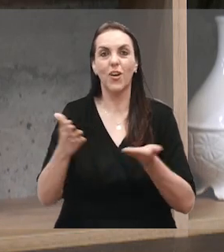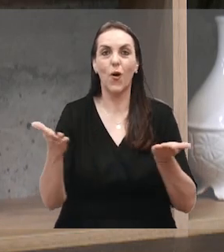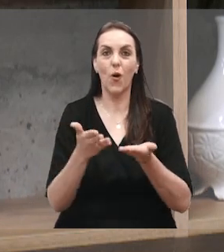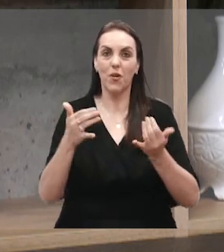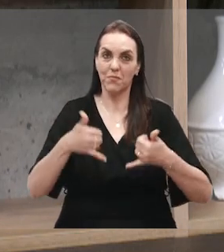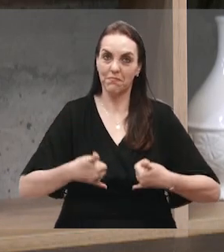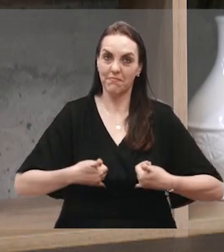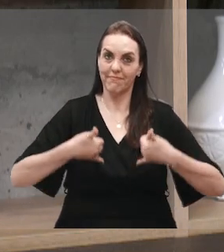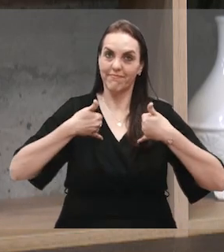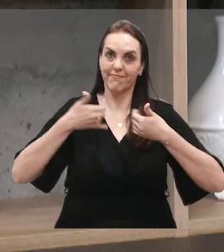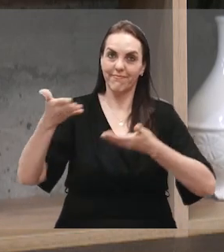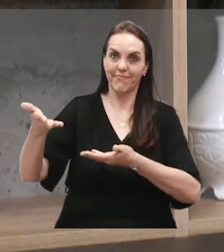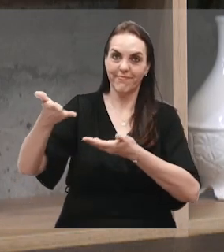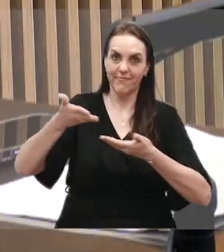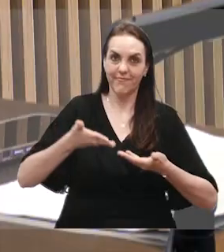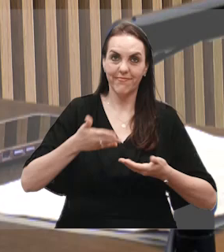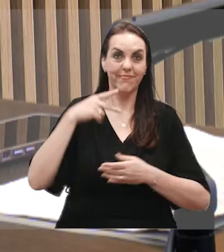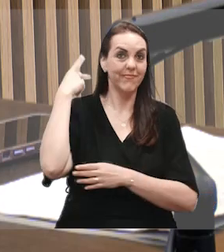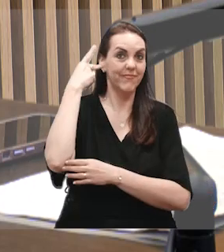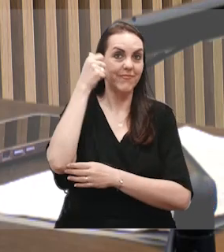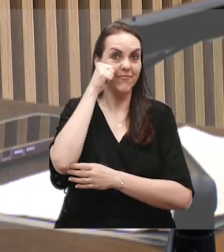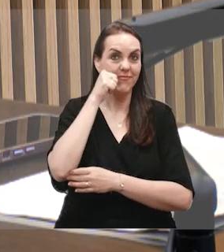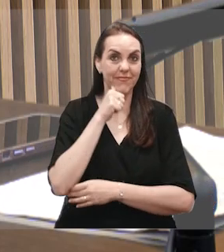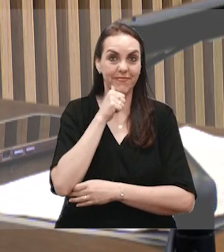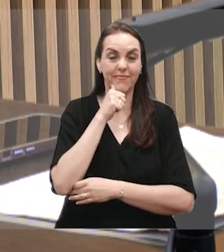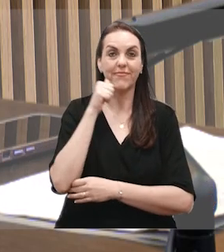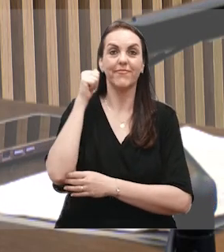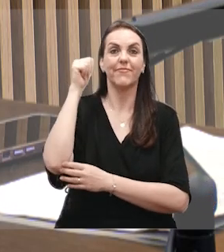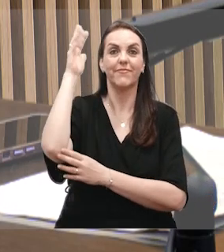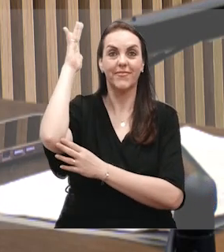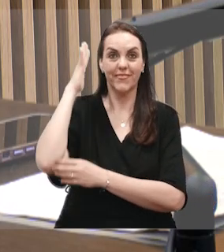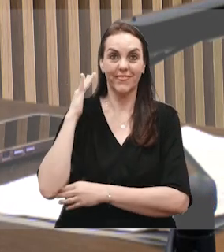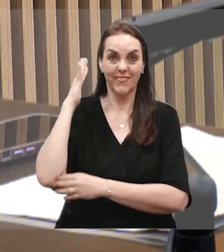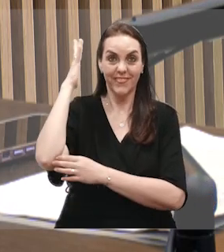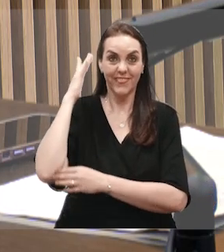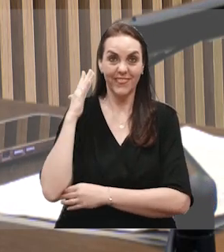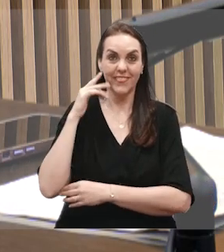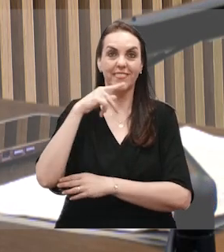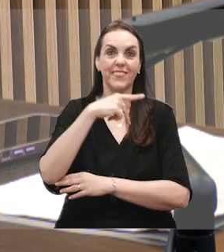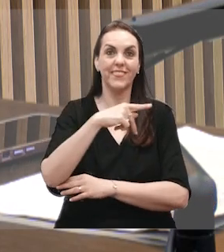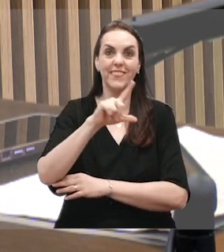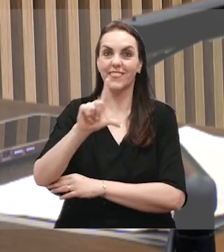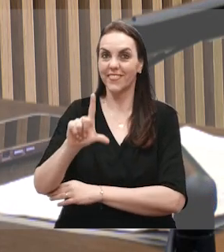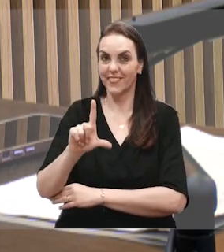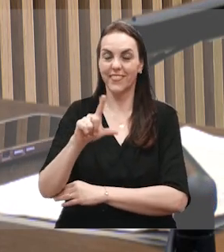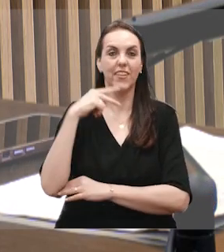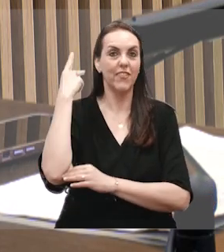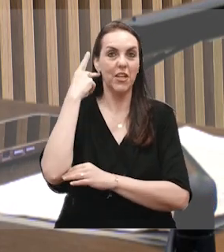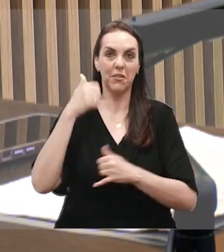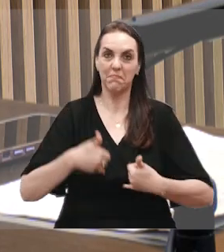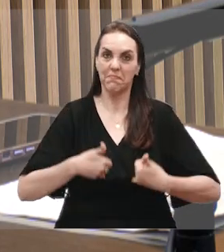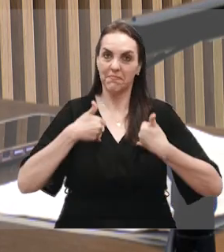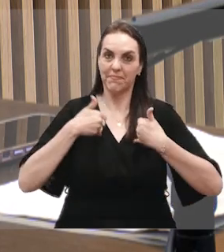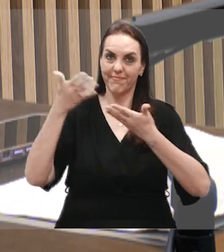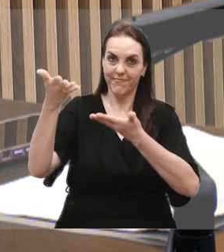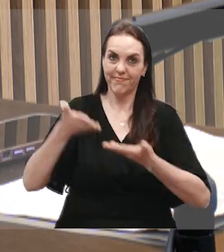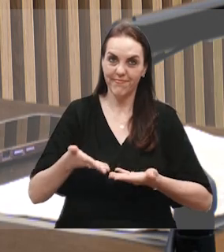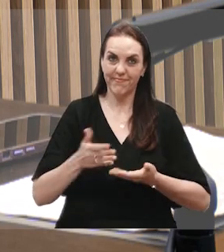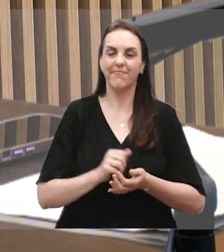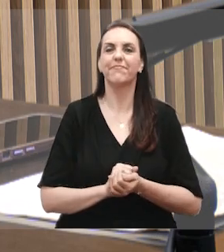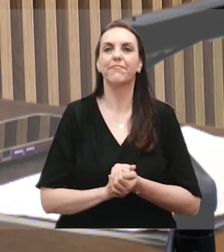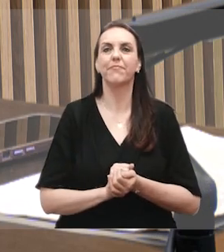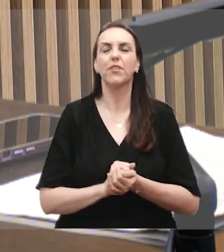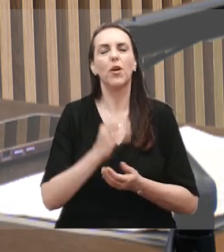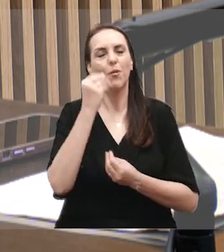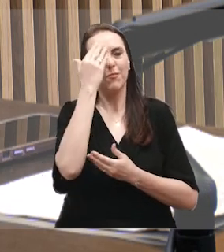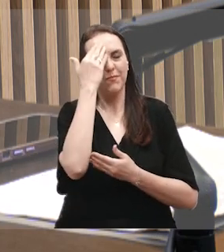de recebermos aqui a vereadora Daiane Mello, do PL. Vereadora, uma honra tê-la conosco aqui. Muito obrigado,